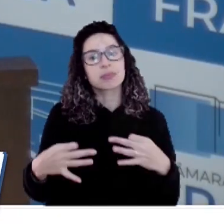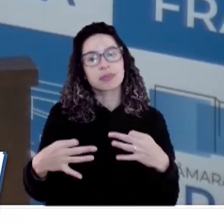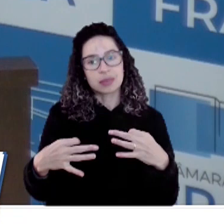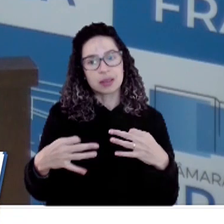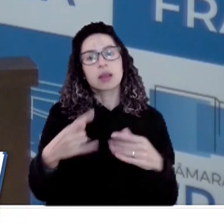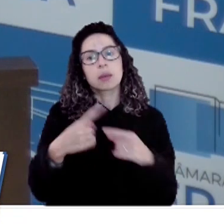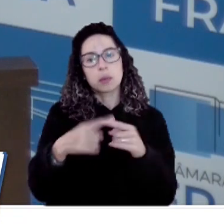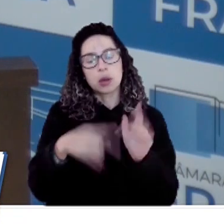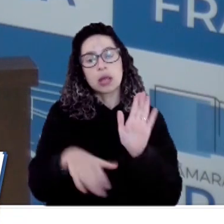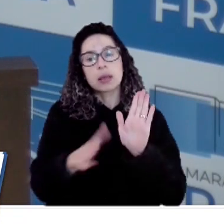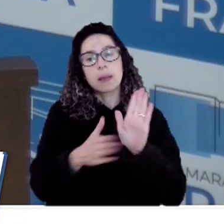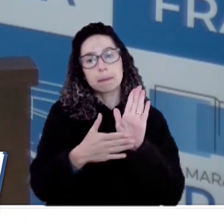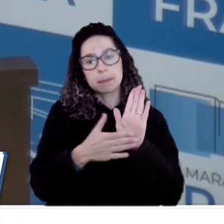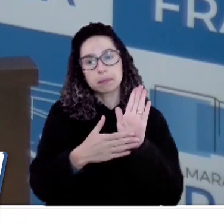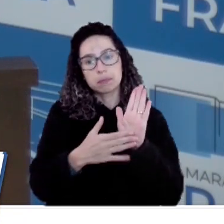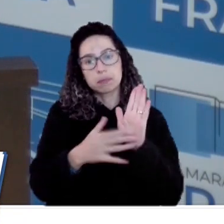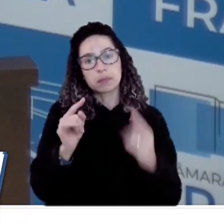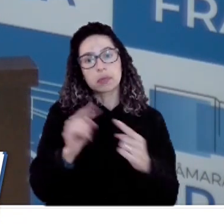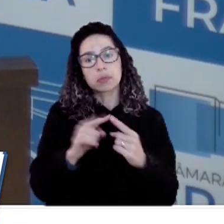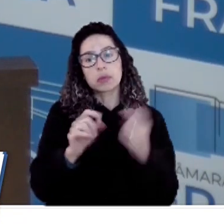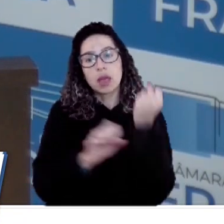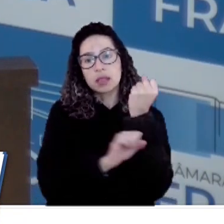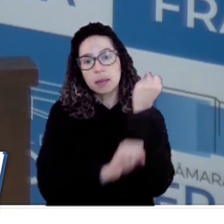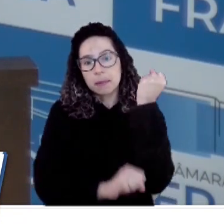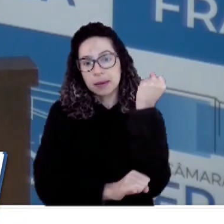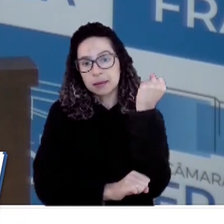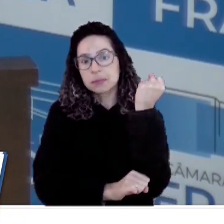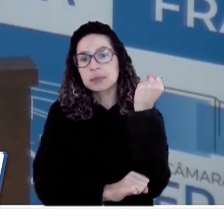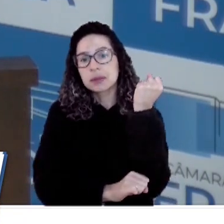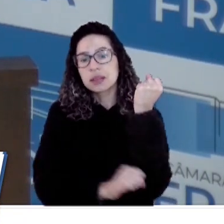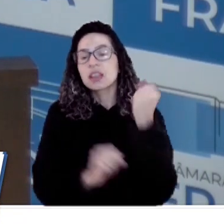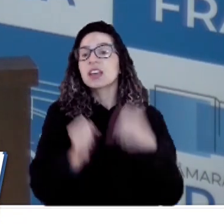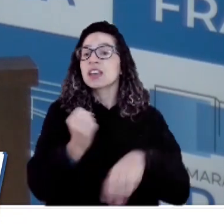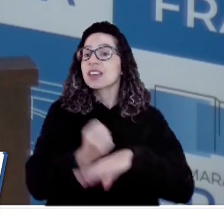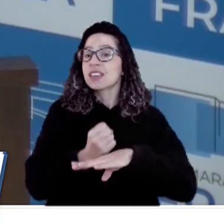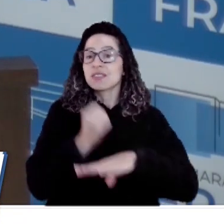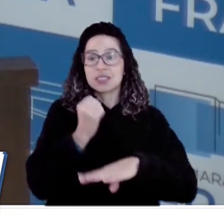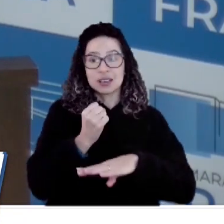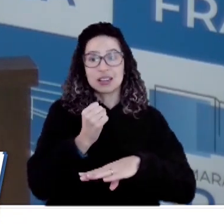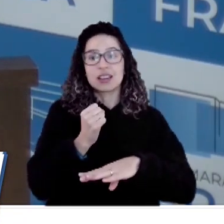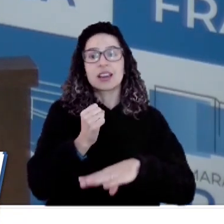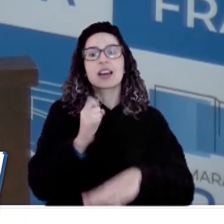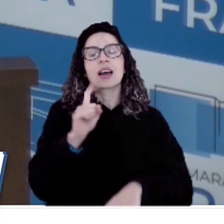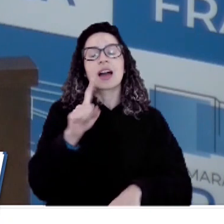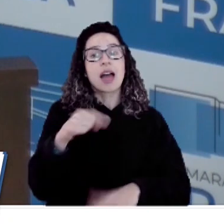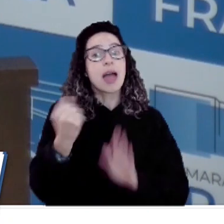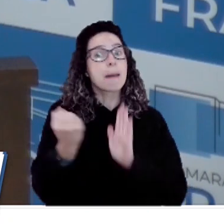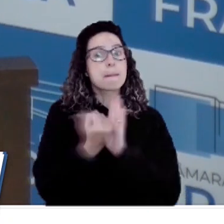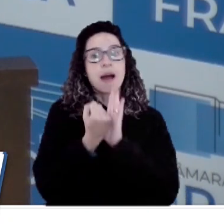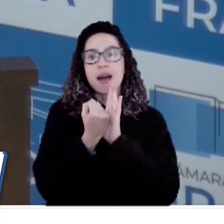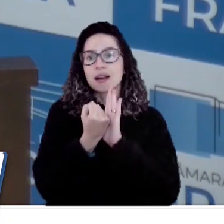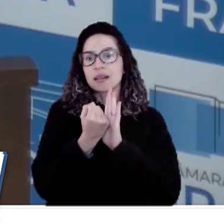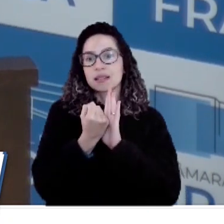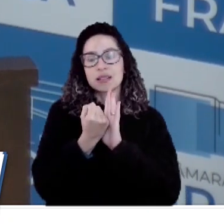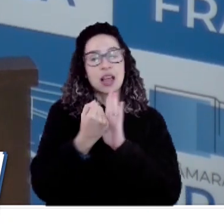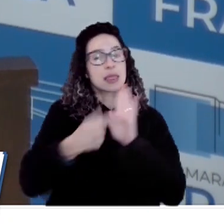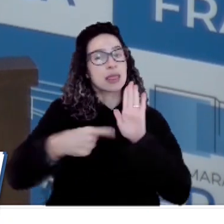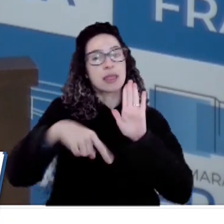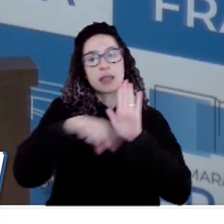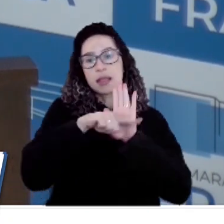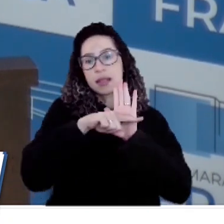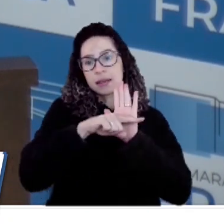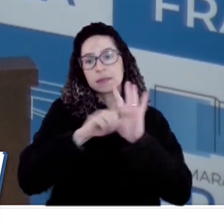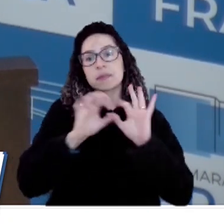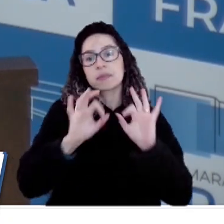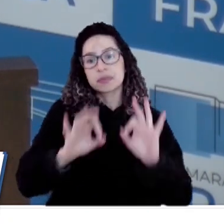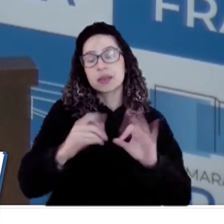de serviço pela Sabesp, e Franca será impactada de forma negativa, porque hoje nós temos